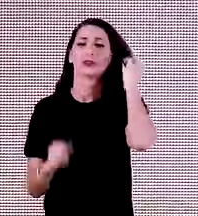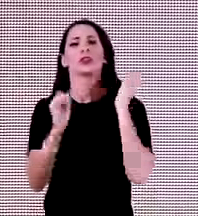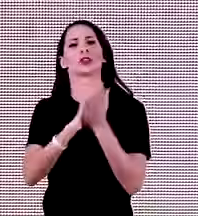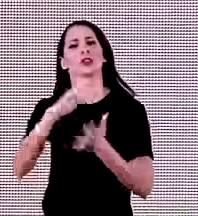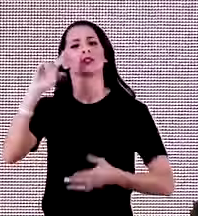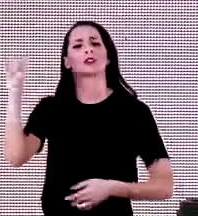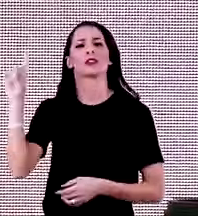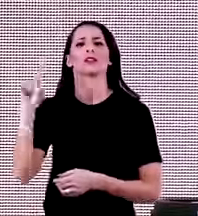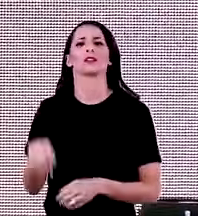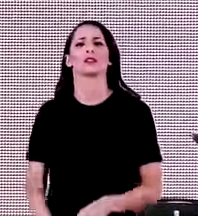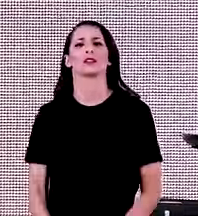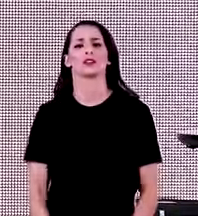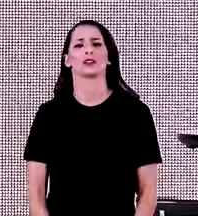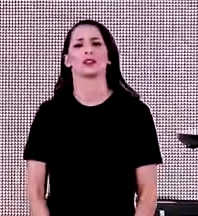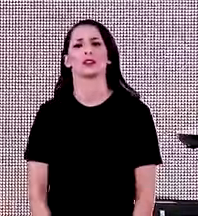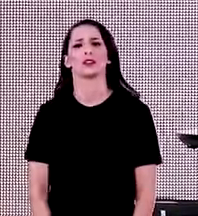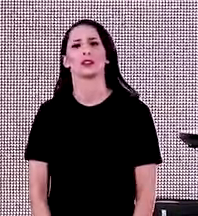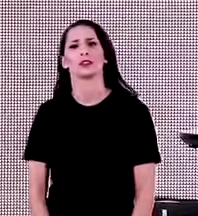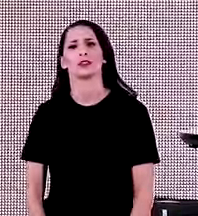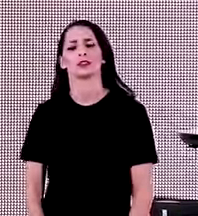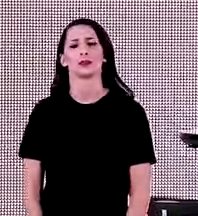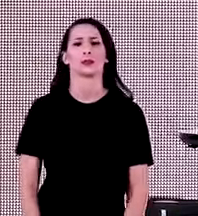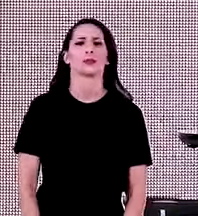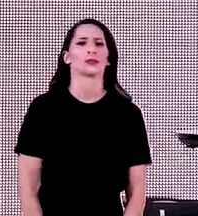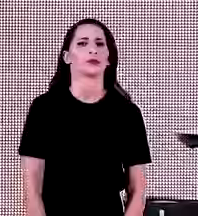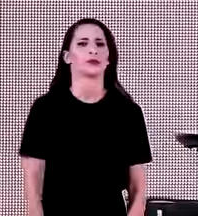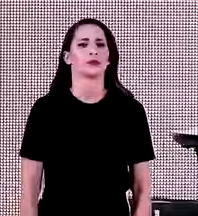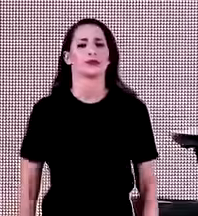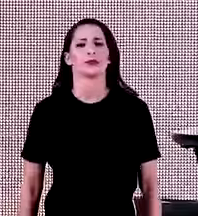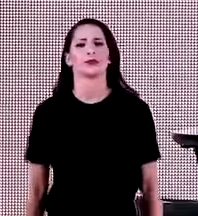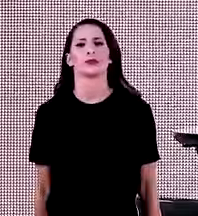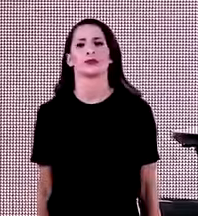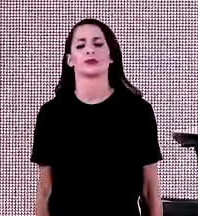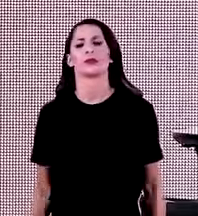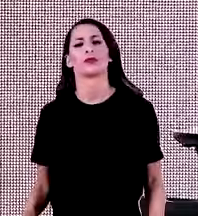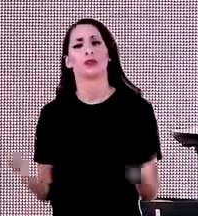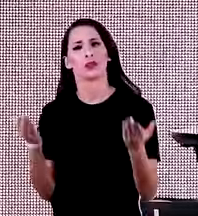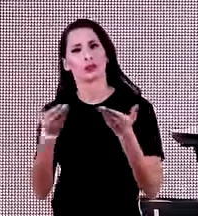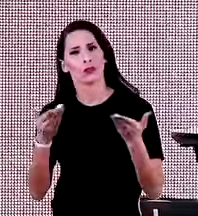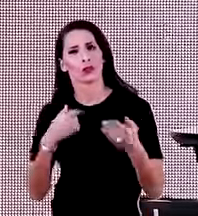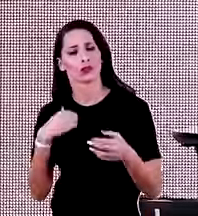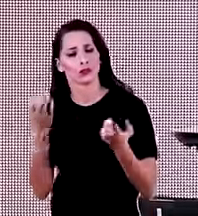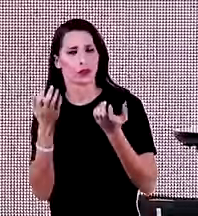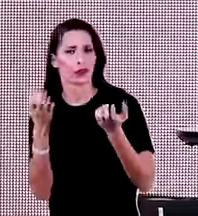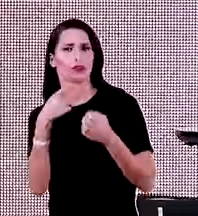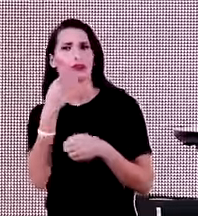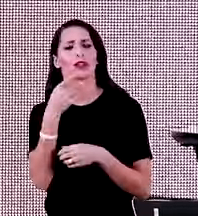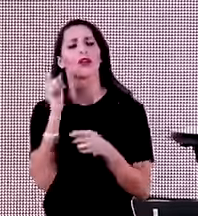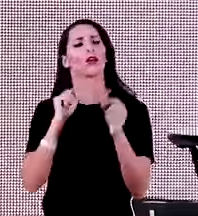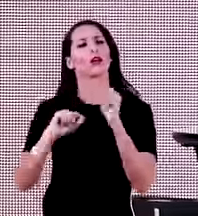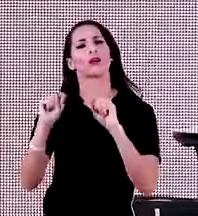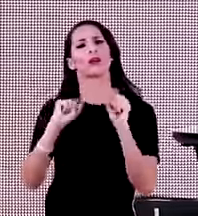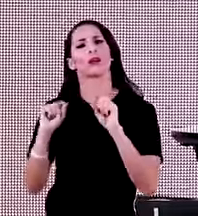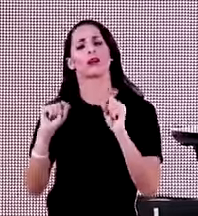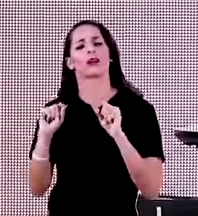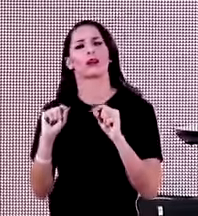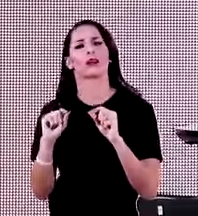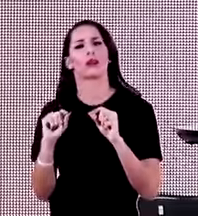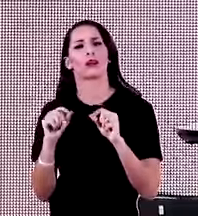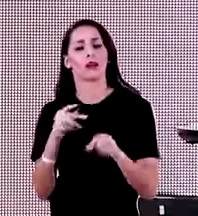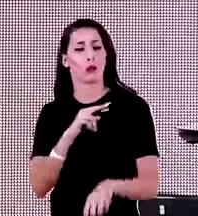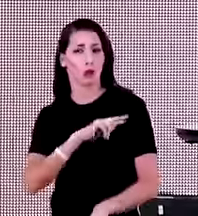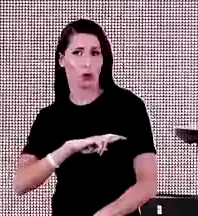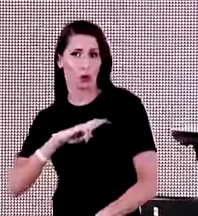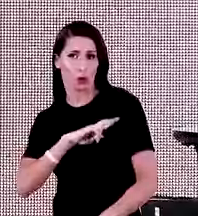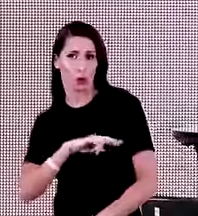Também quem não disser, eu vou dizer, tira a máscara, tô brincando. Hoje eu quero falar sobre Ruth e Noemi e